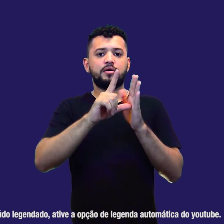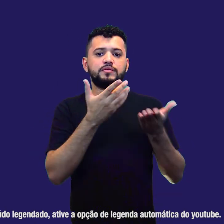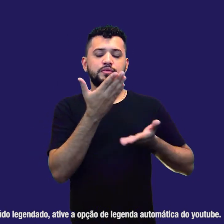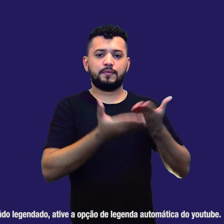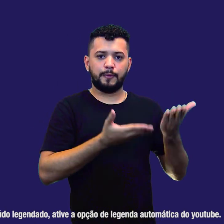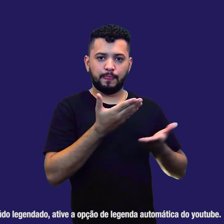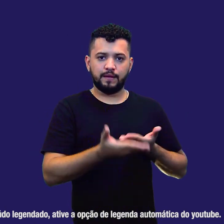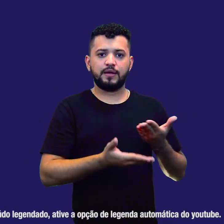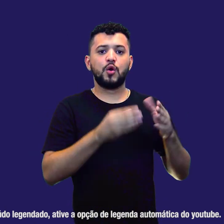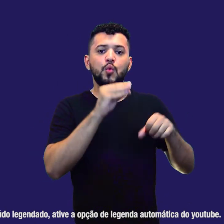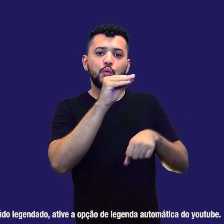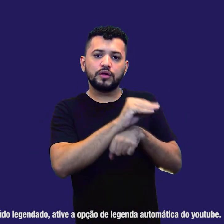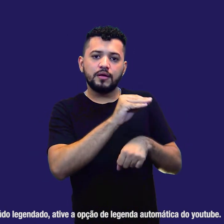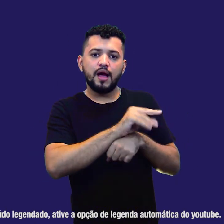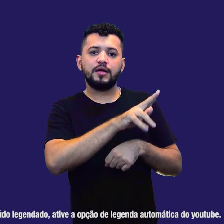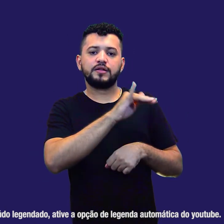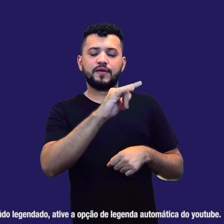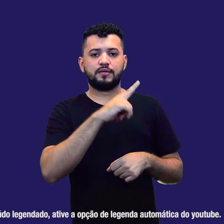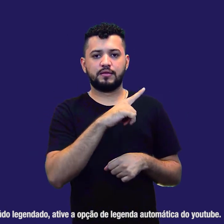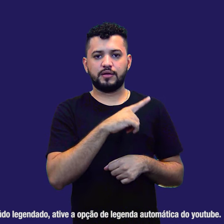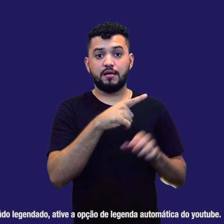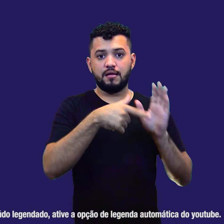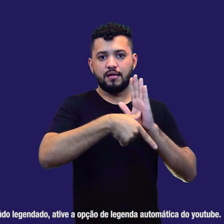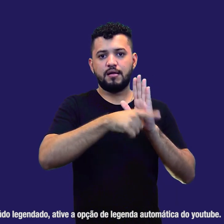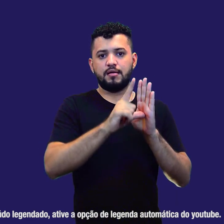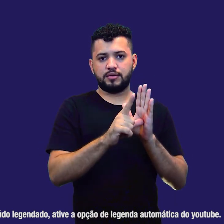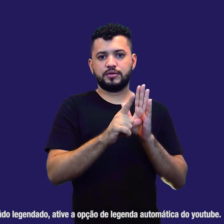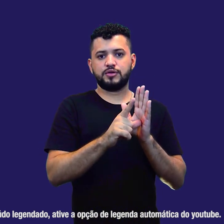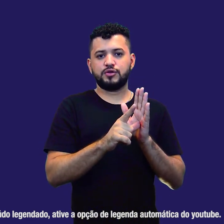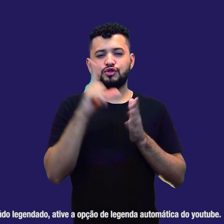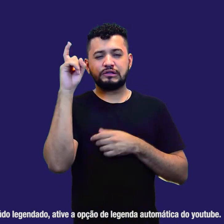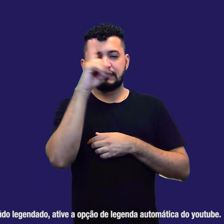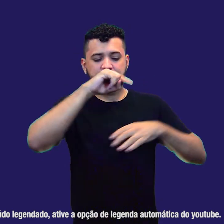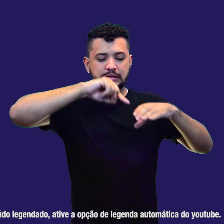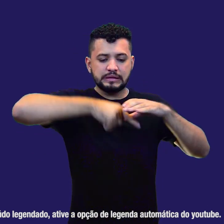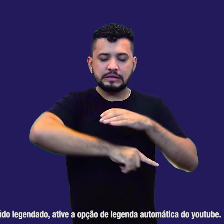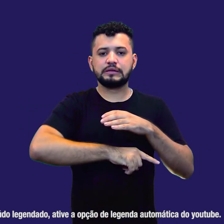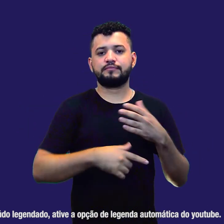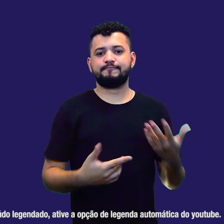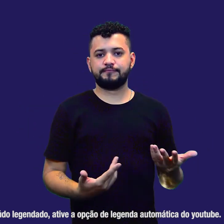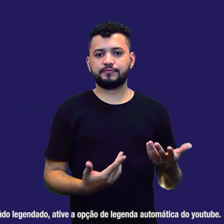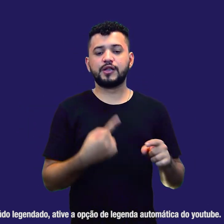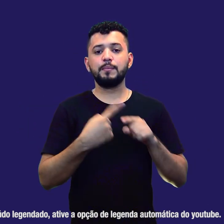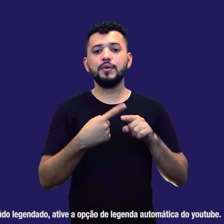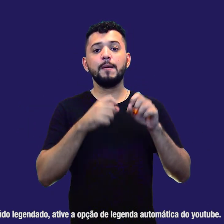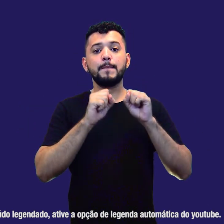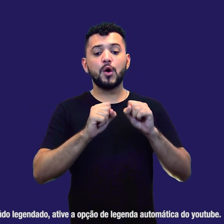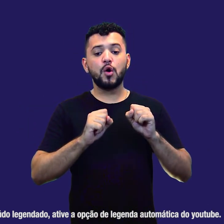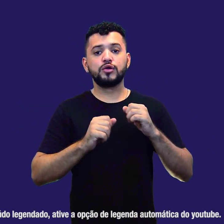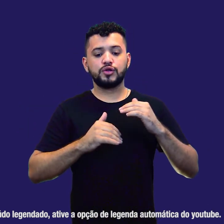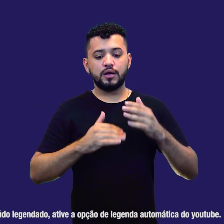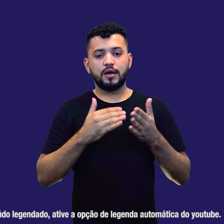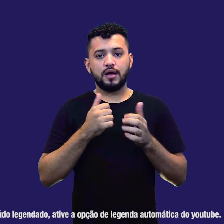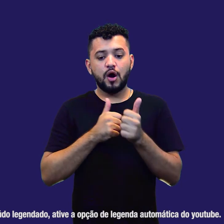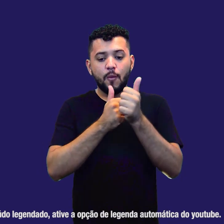atendimento, de cuidado que essa pessoa vai ter antes da complicação. Você vai poder acompanhar a evolução, você vai